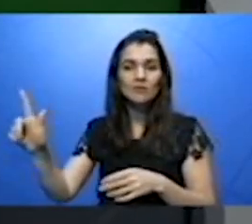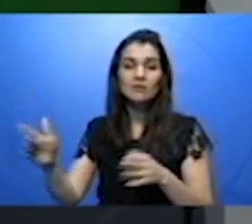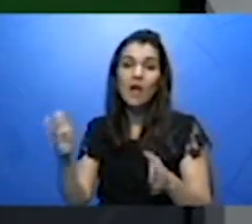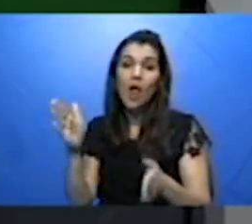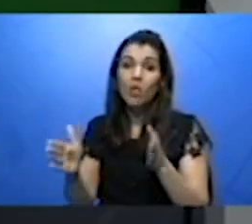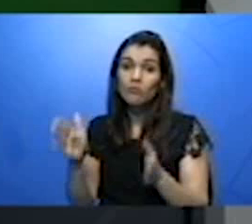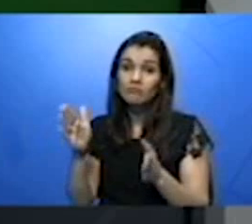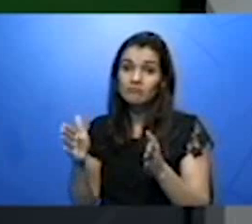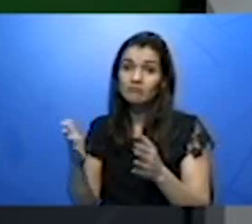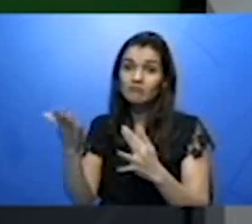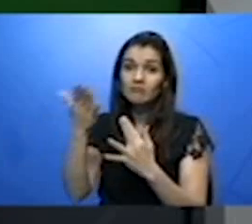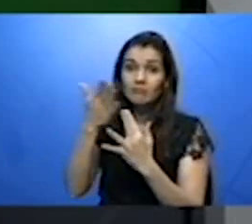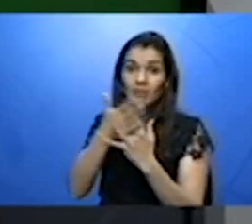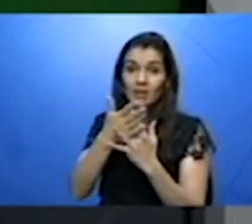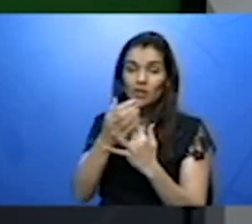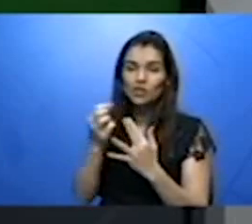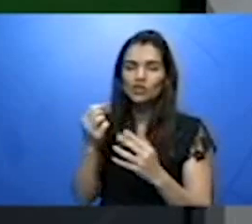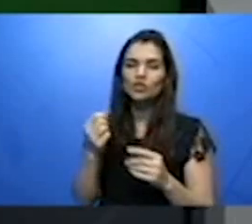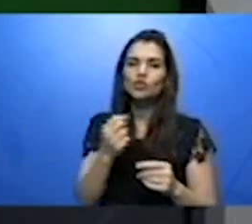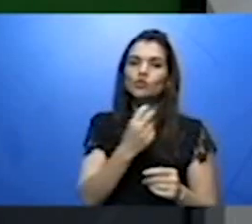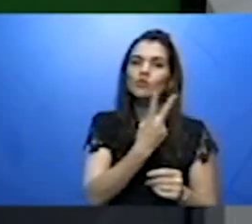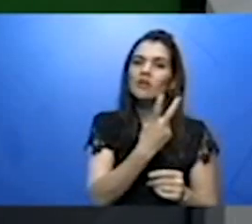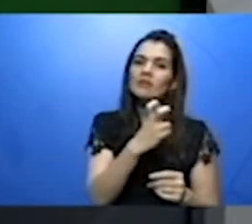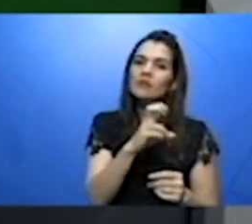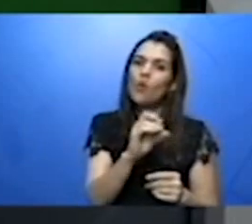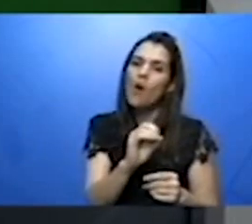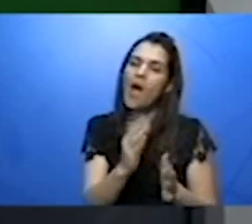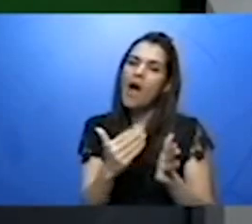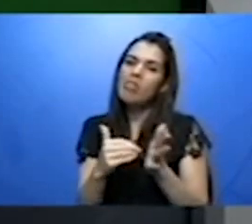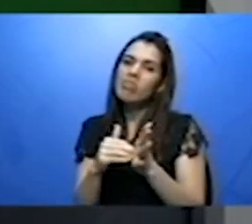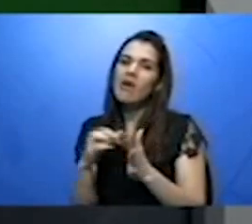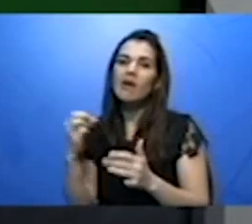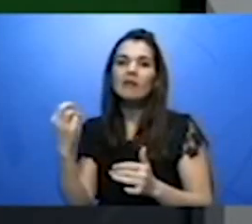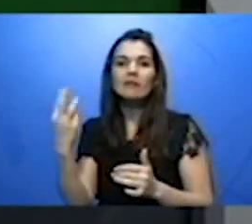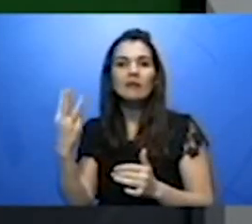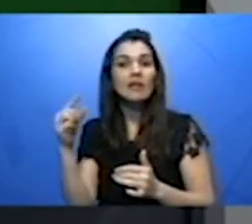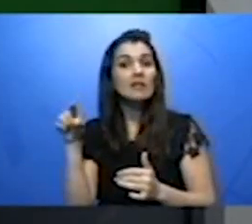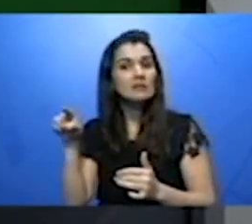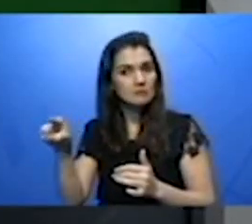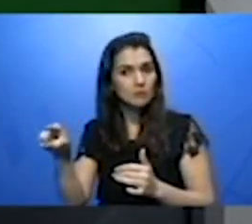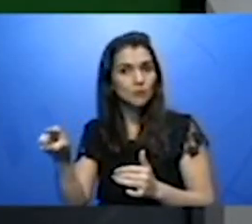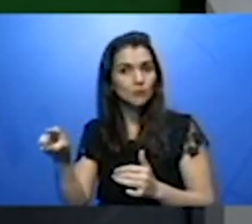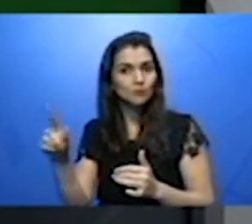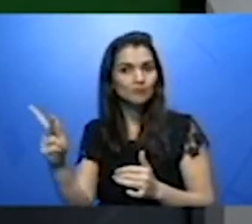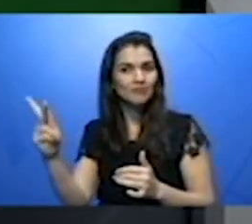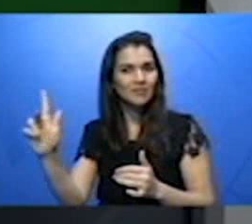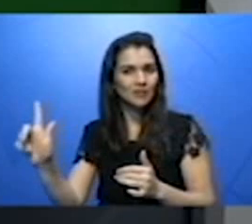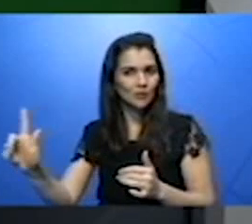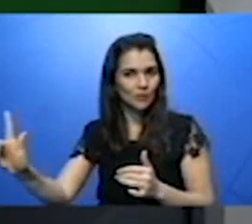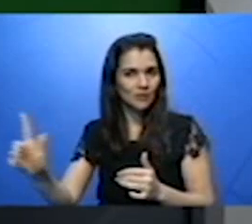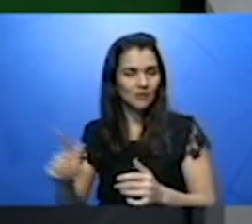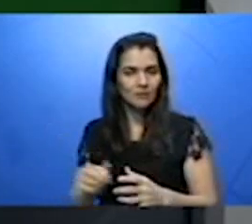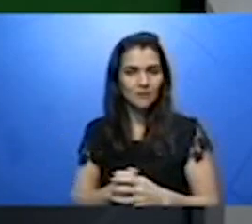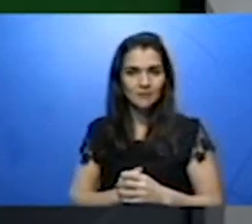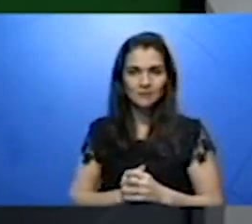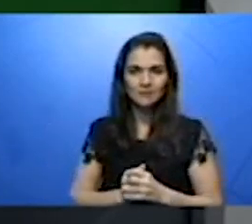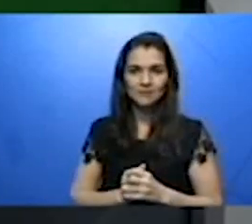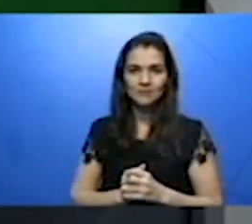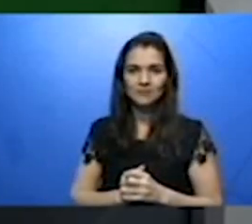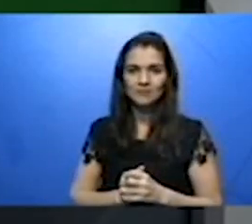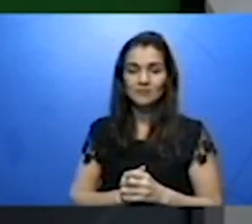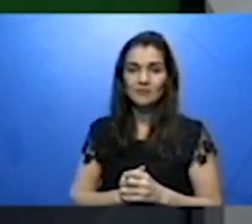quilos e 3000kg certo então tipo ah de balança